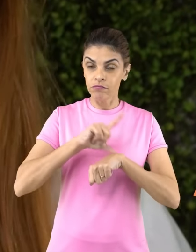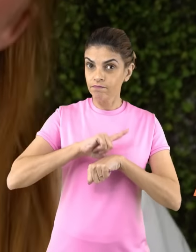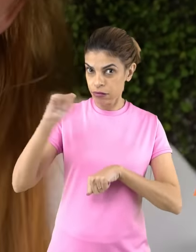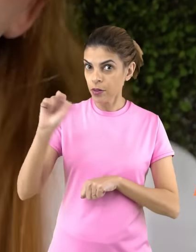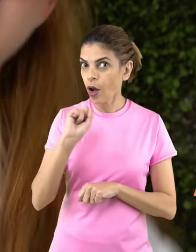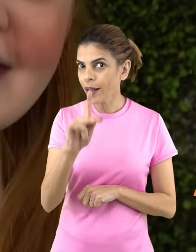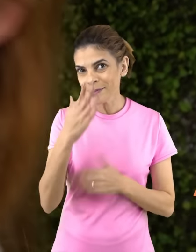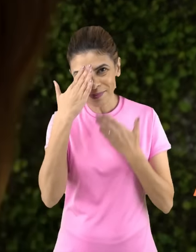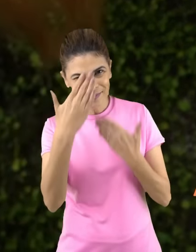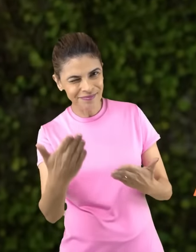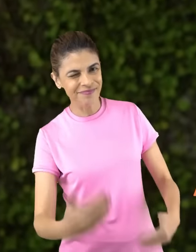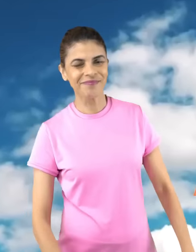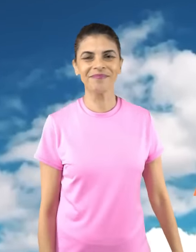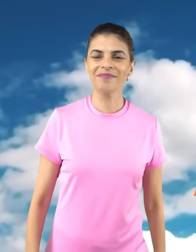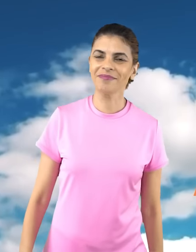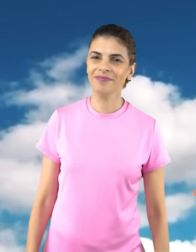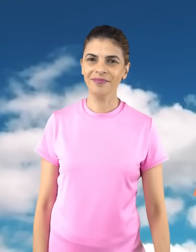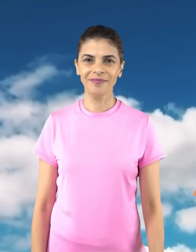episódio de hoje Obrigada